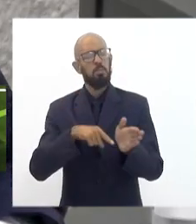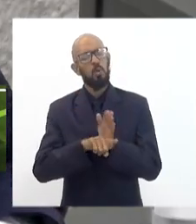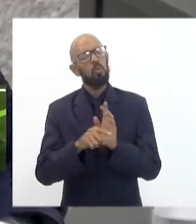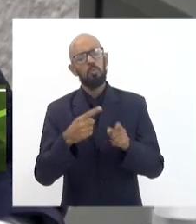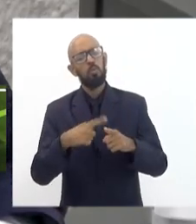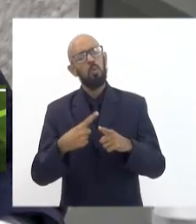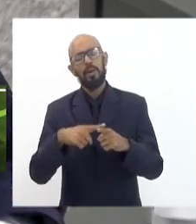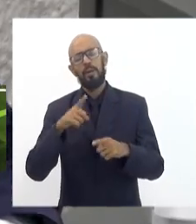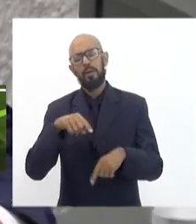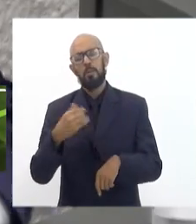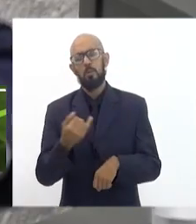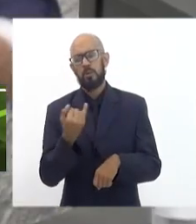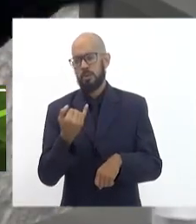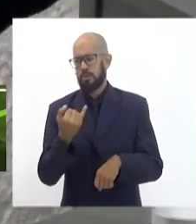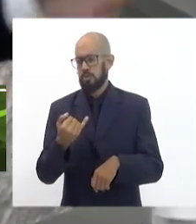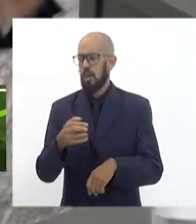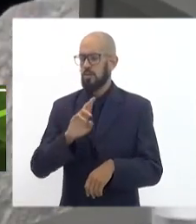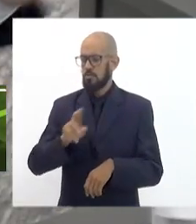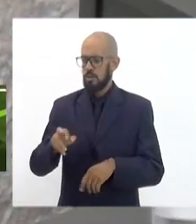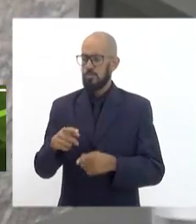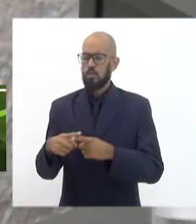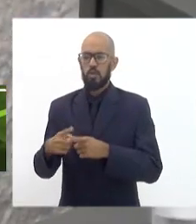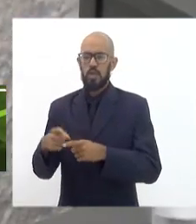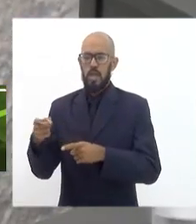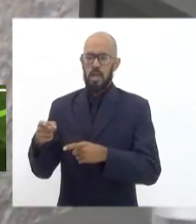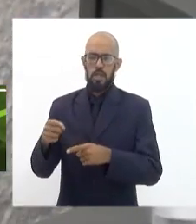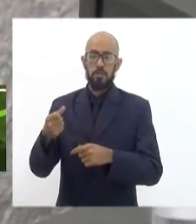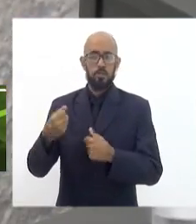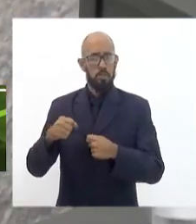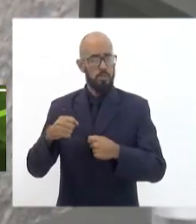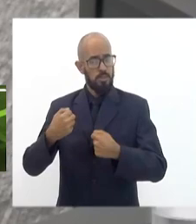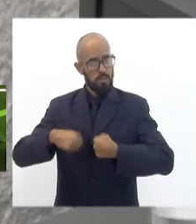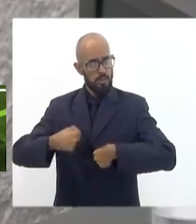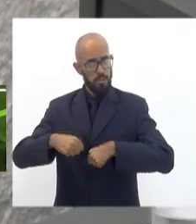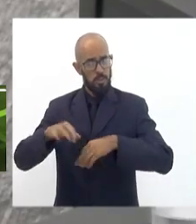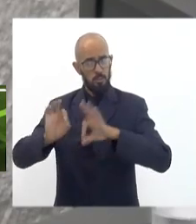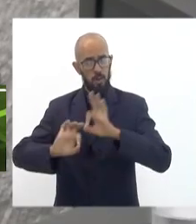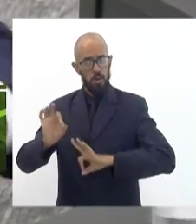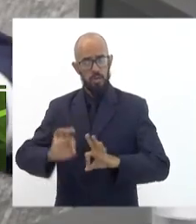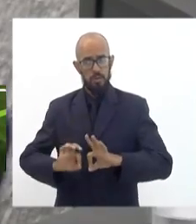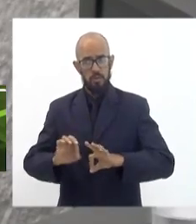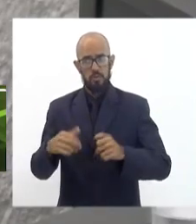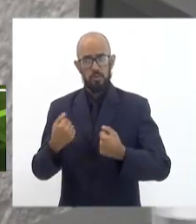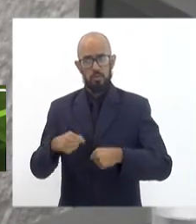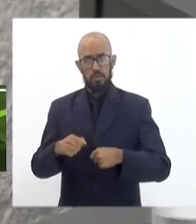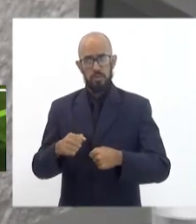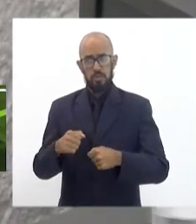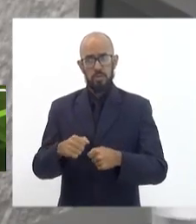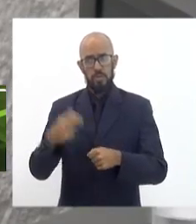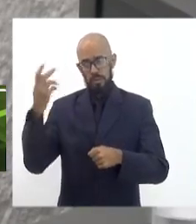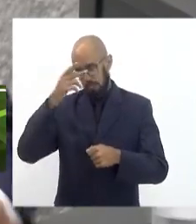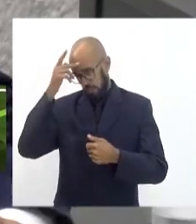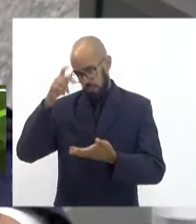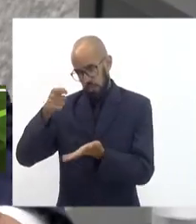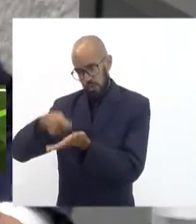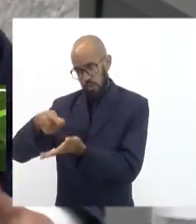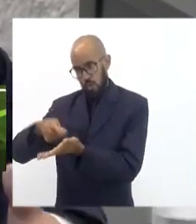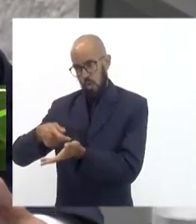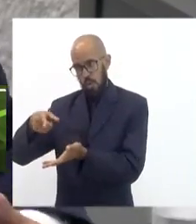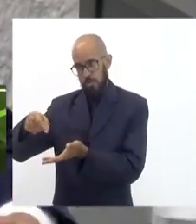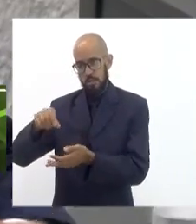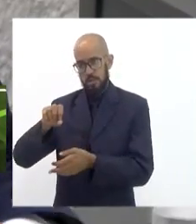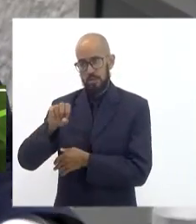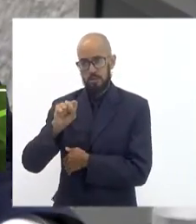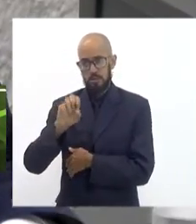do programo de um daqui a pouco você ia ficar perdido você tem que ter alguém que cobre da seab que cobre da emop à